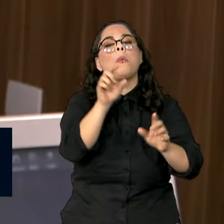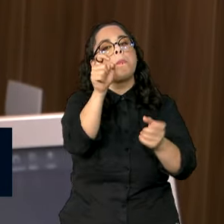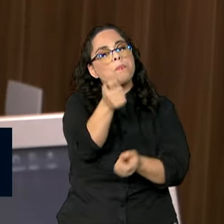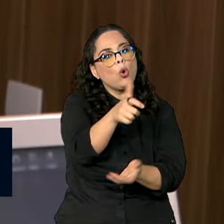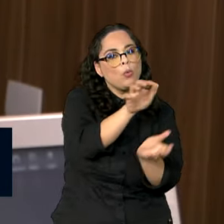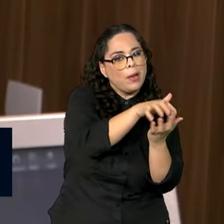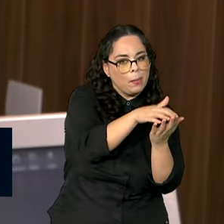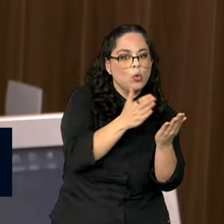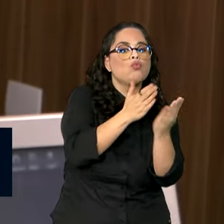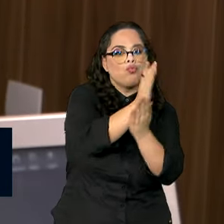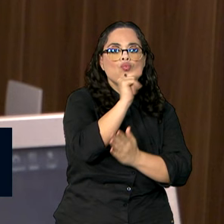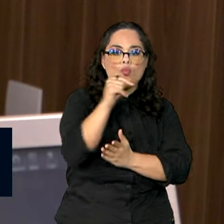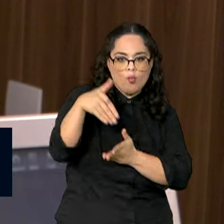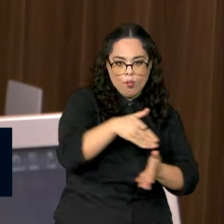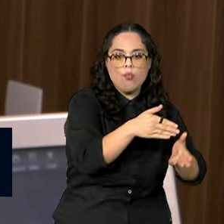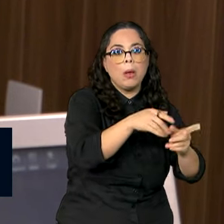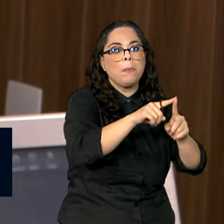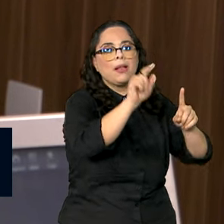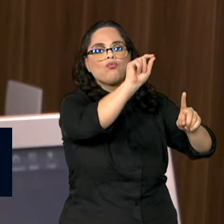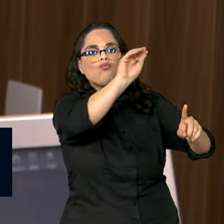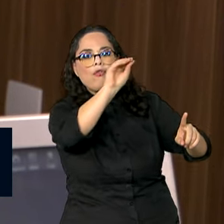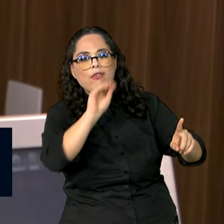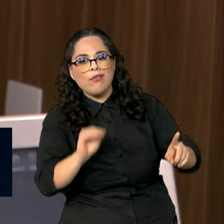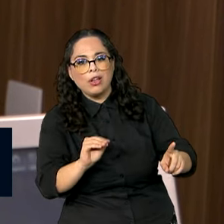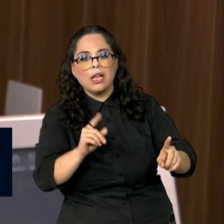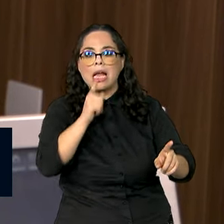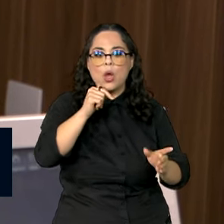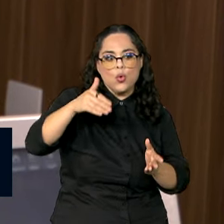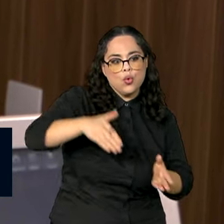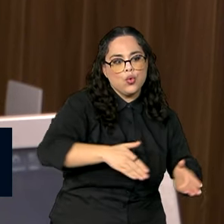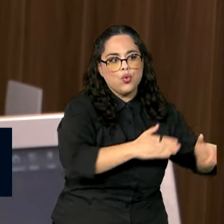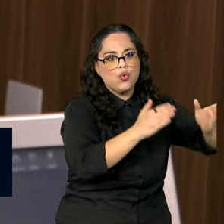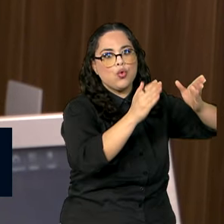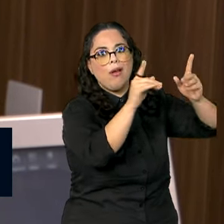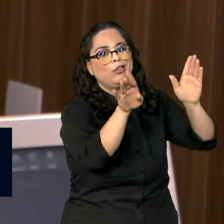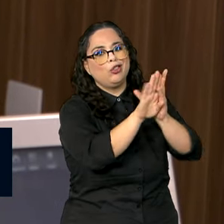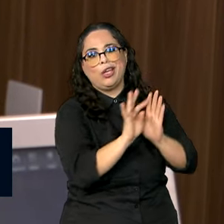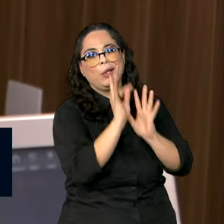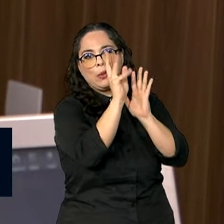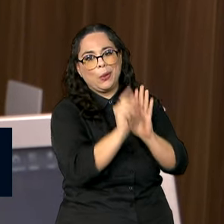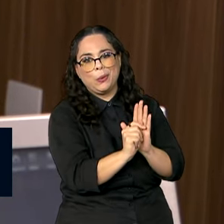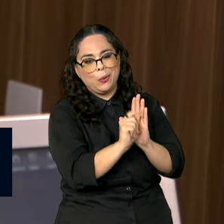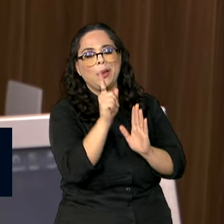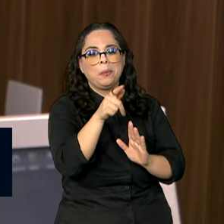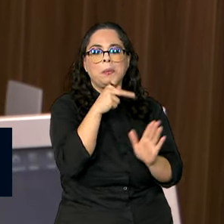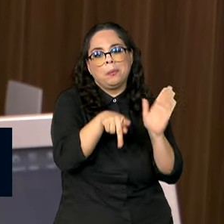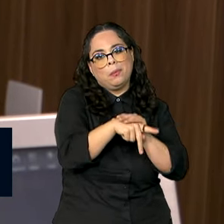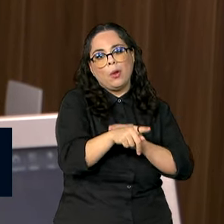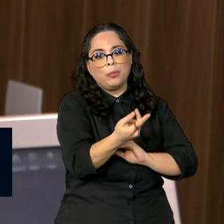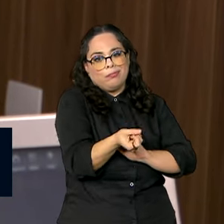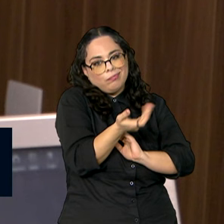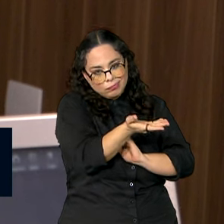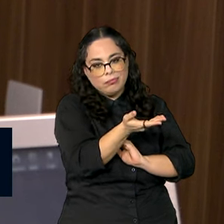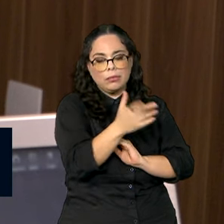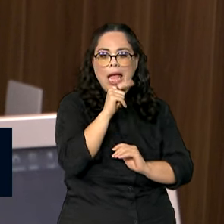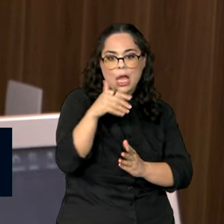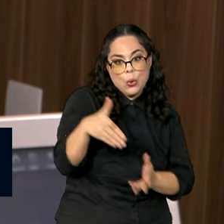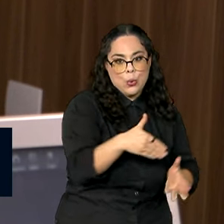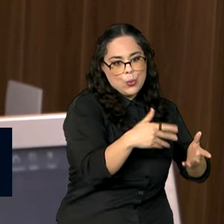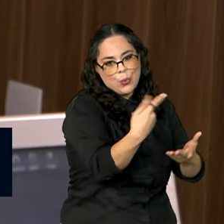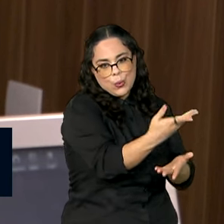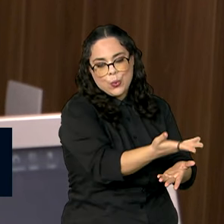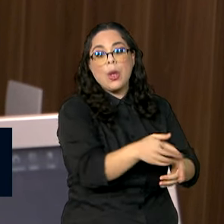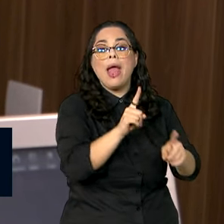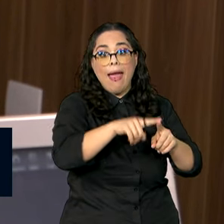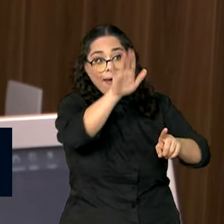banhado, mas outra parte fica desassistido dessa grande fonte de recurso hídrico que é o nosso Rio São Francisco. E é